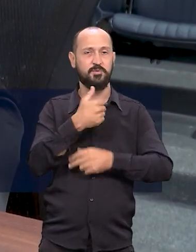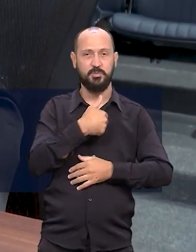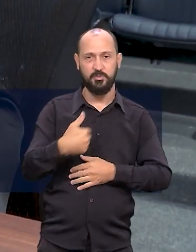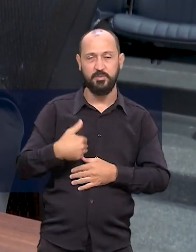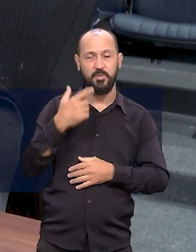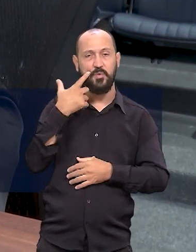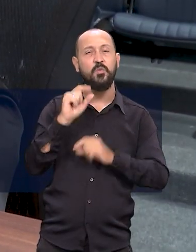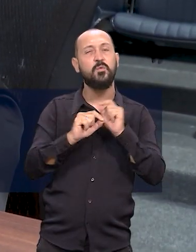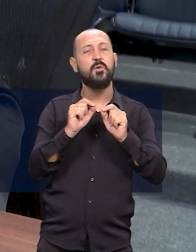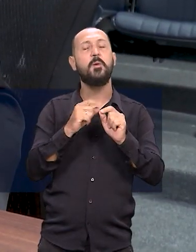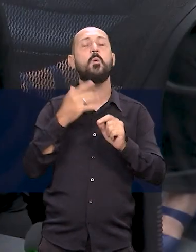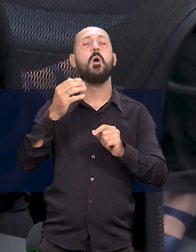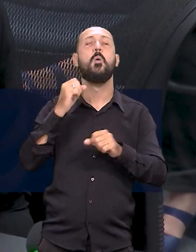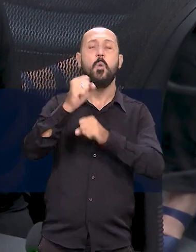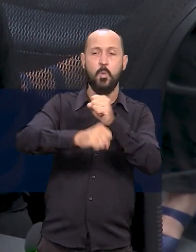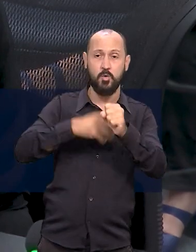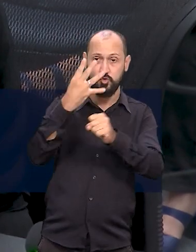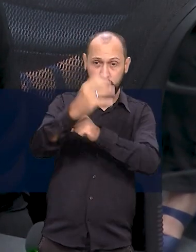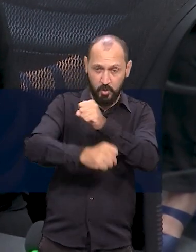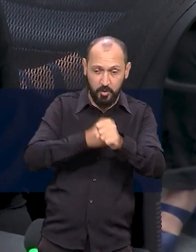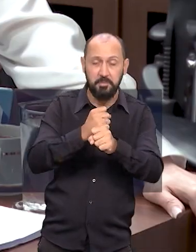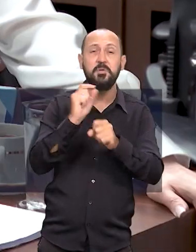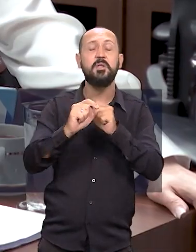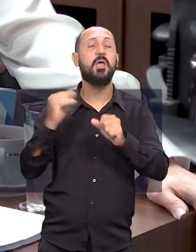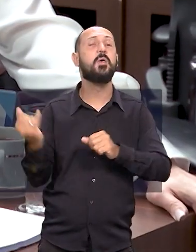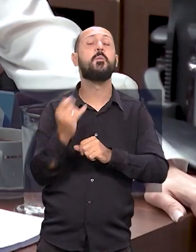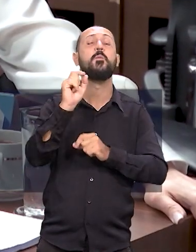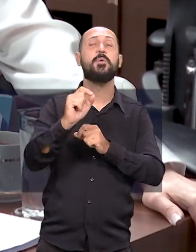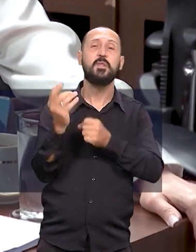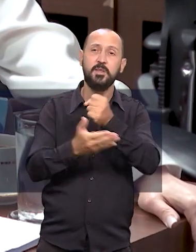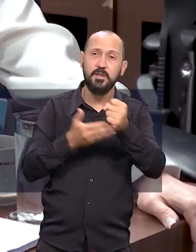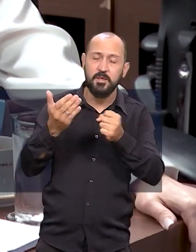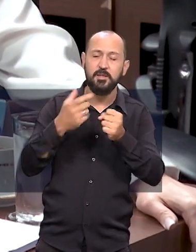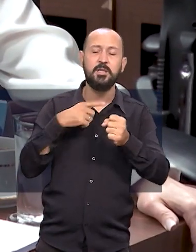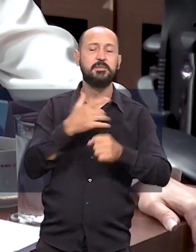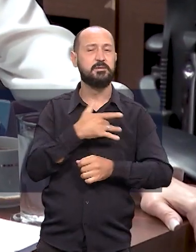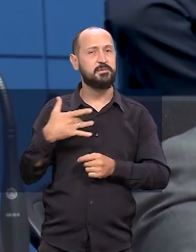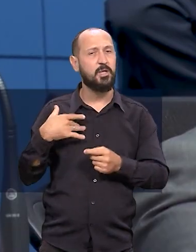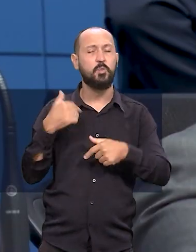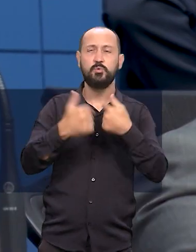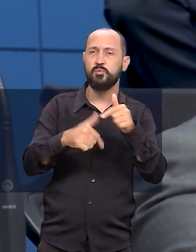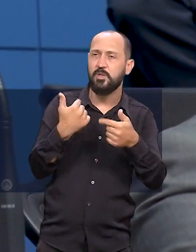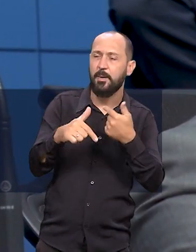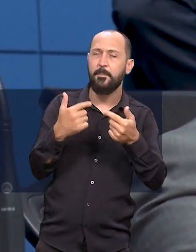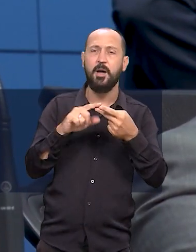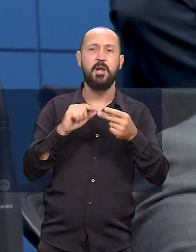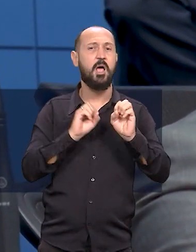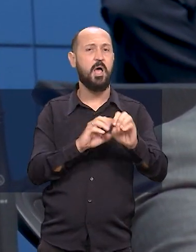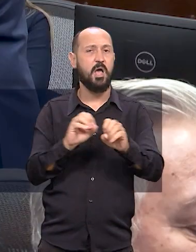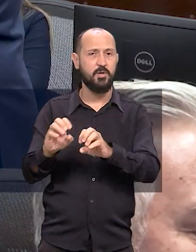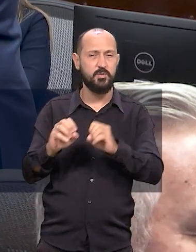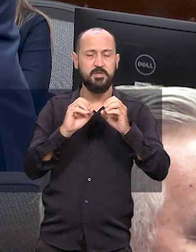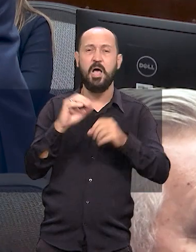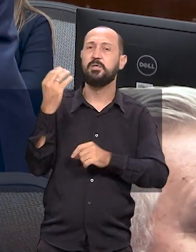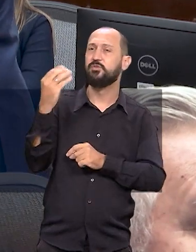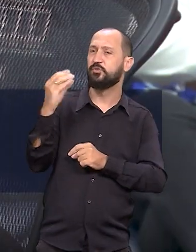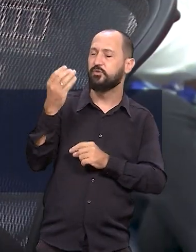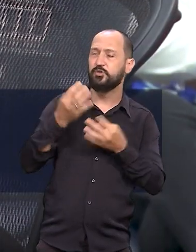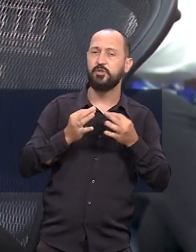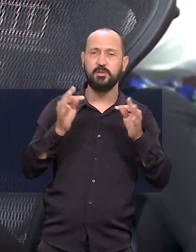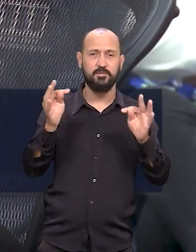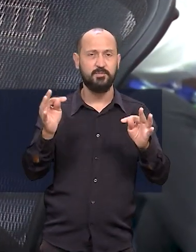são definidos as prioridades para o próximo quadriênio em saúde, assistência social, emprego, segurança,